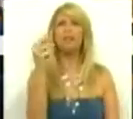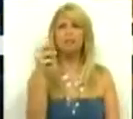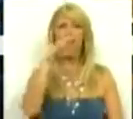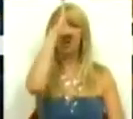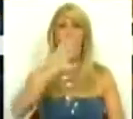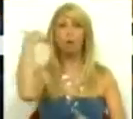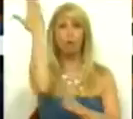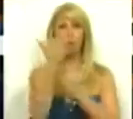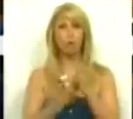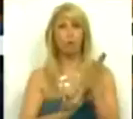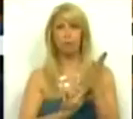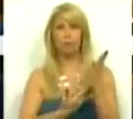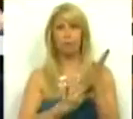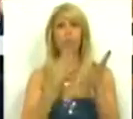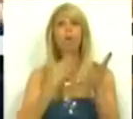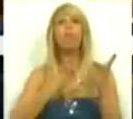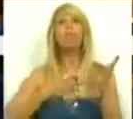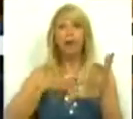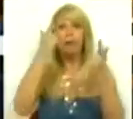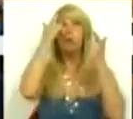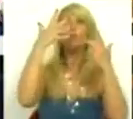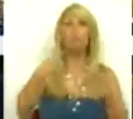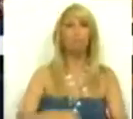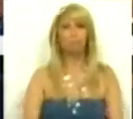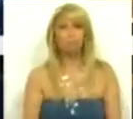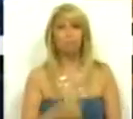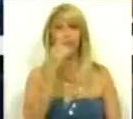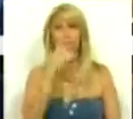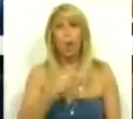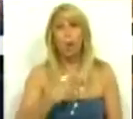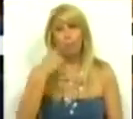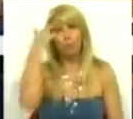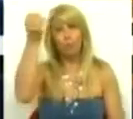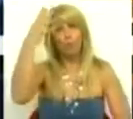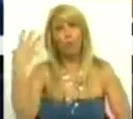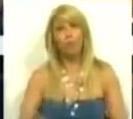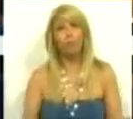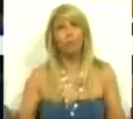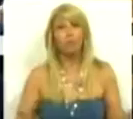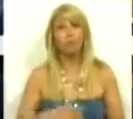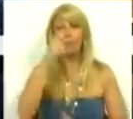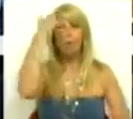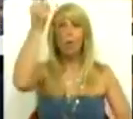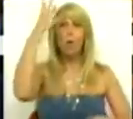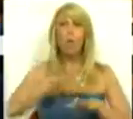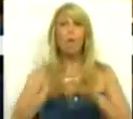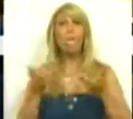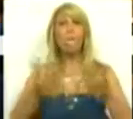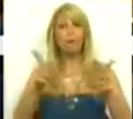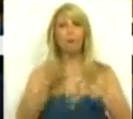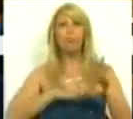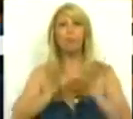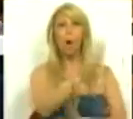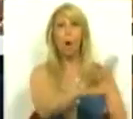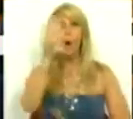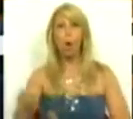não é propriamente muito surpreendente, é um lapso compreensível e muito compreensível à luz deste método copy-paste